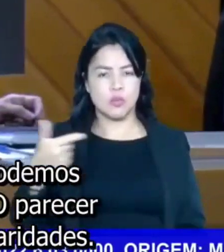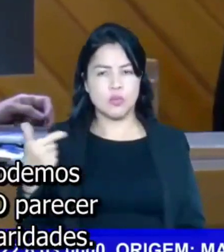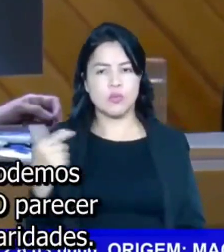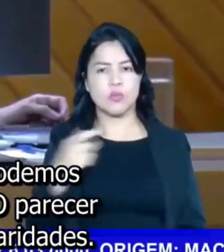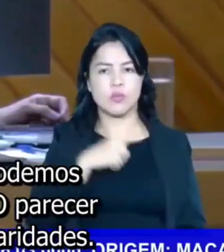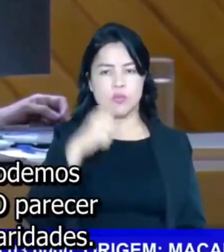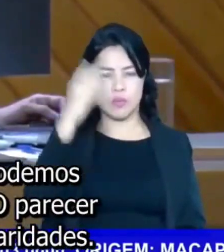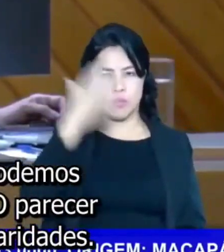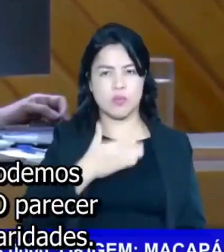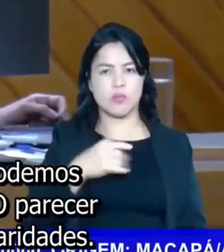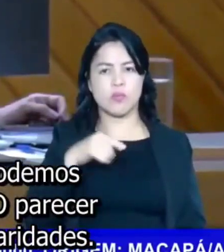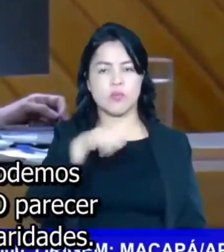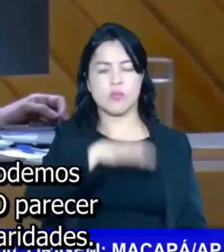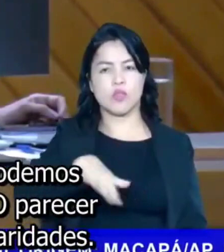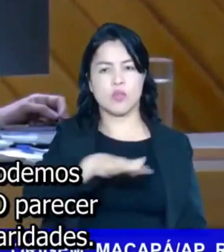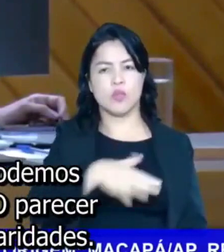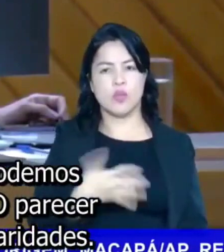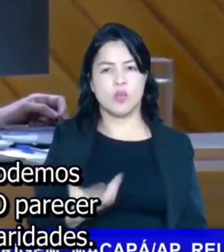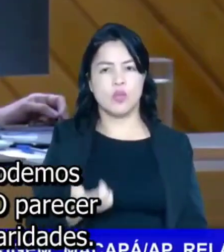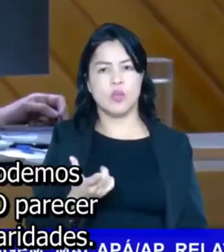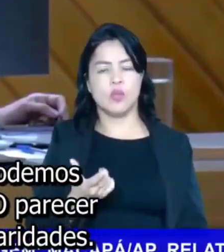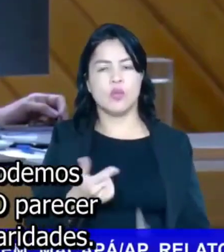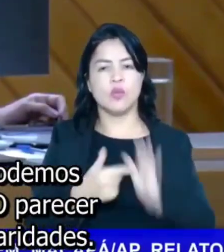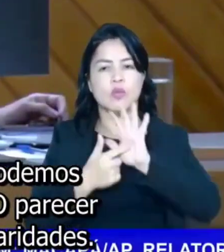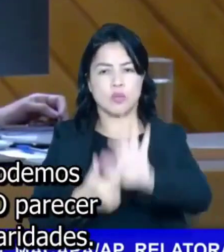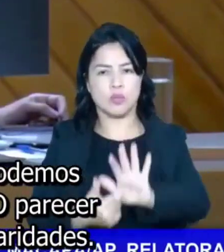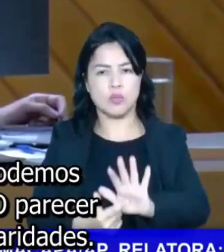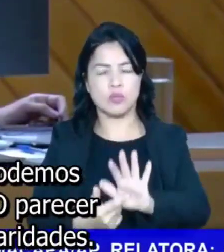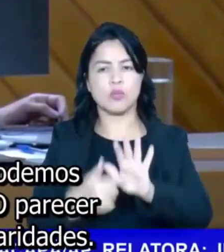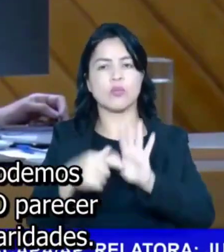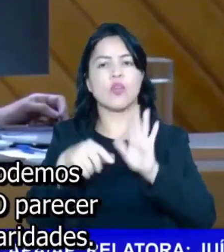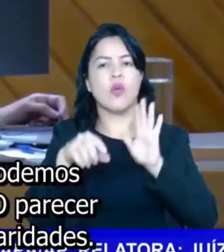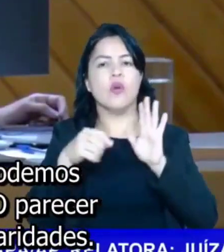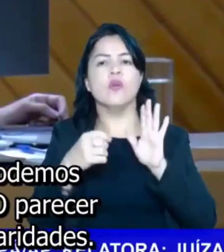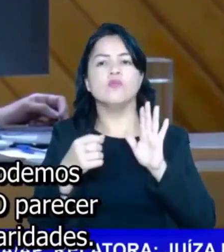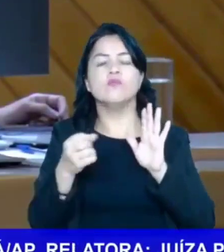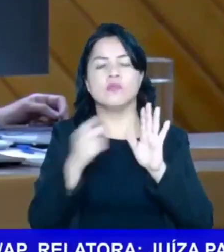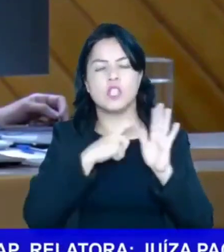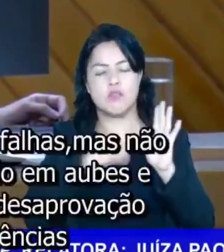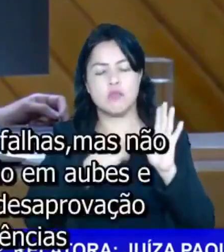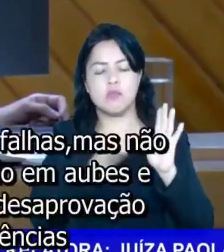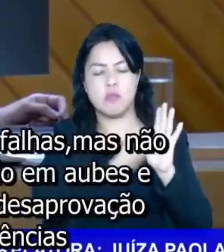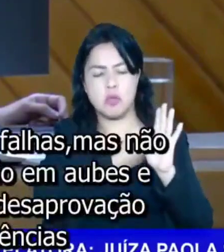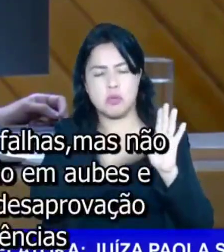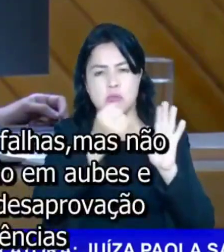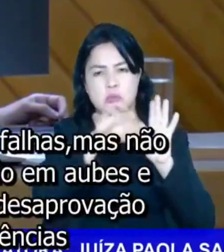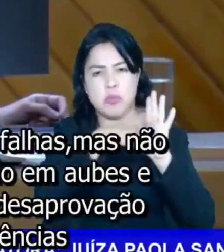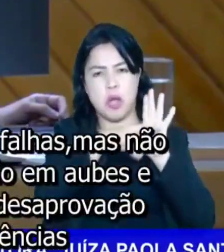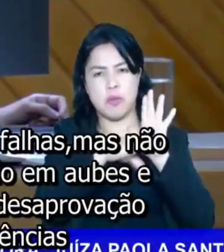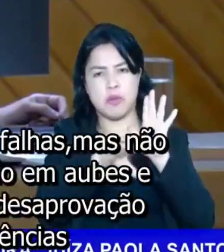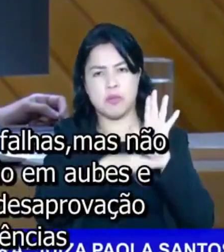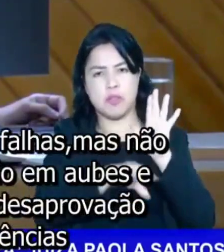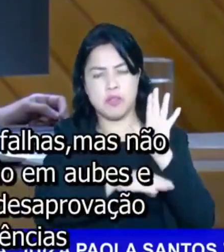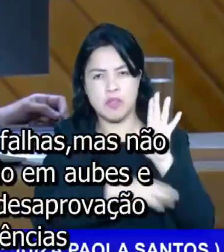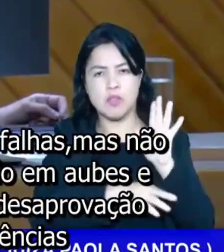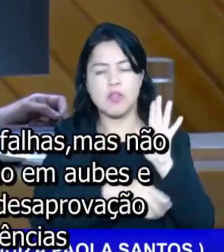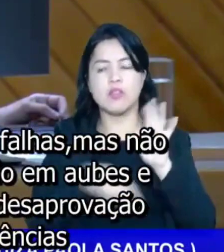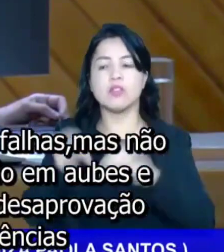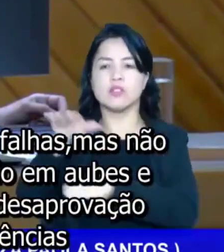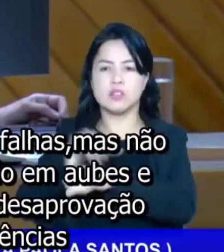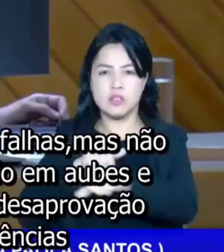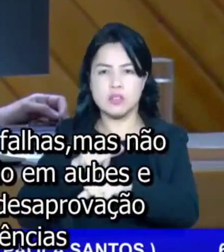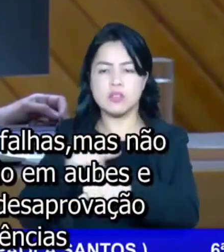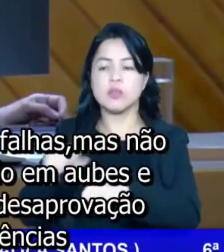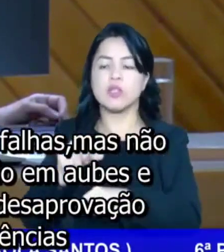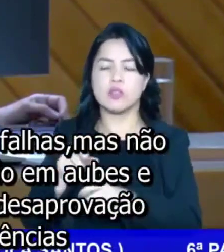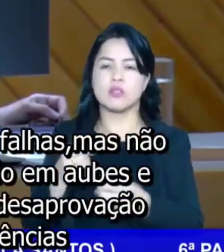leitura na tela de seu computador. Enumerou diversas irregularidades, A agremiação foi devidamente intimada para sanar